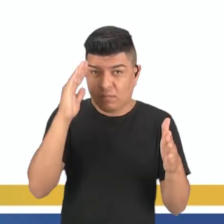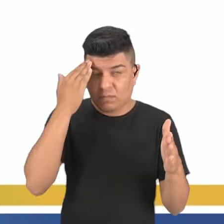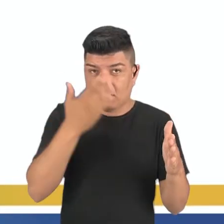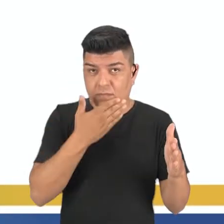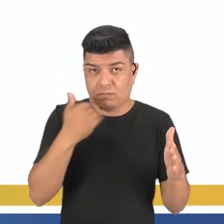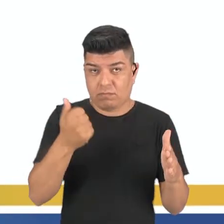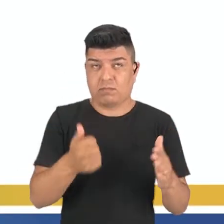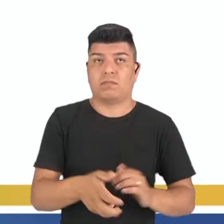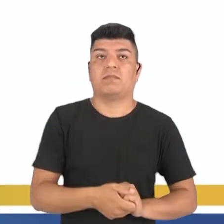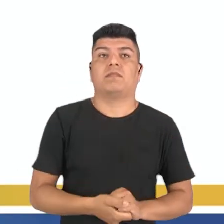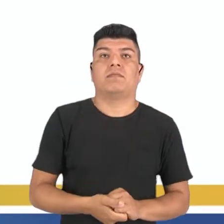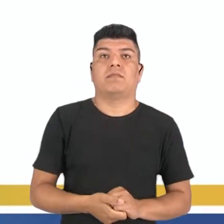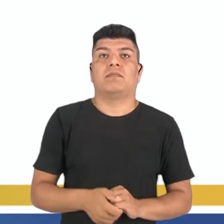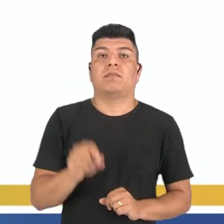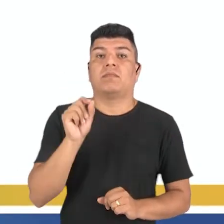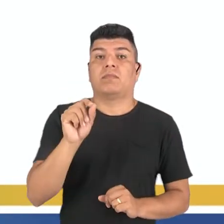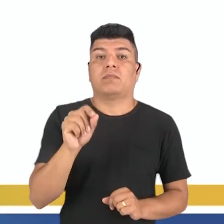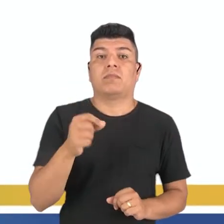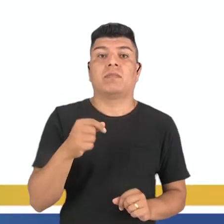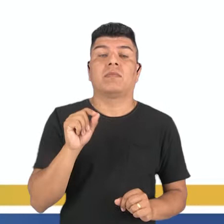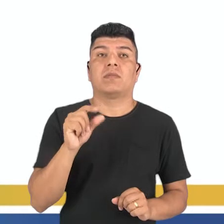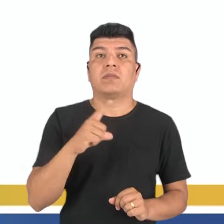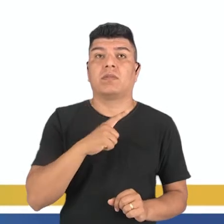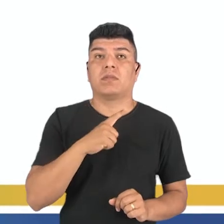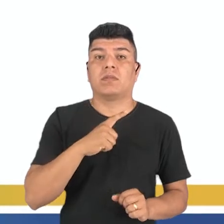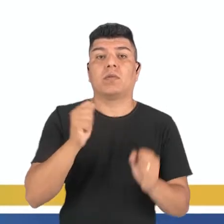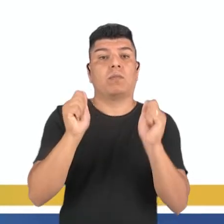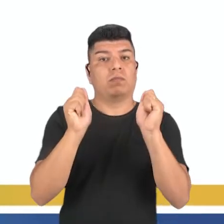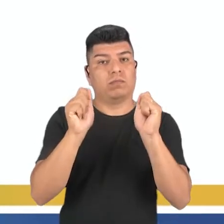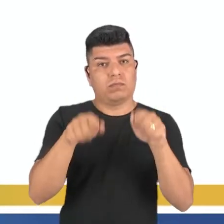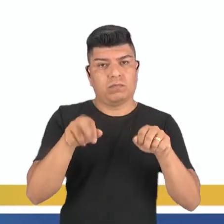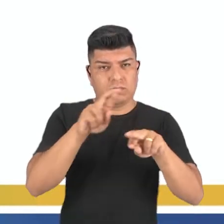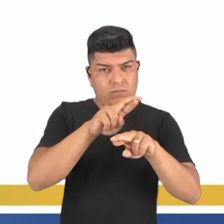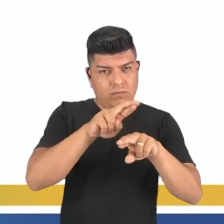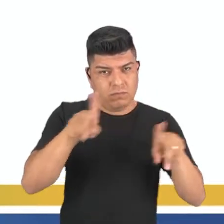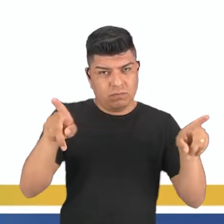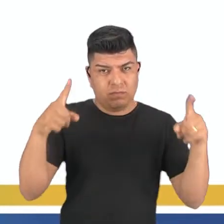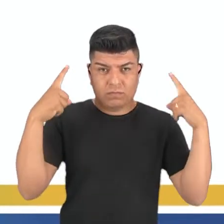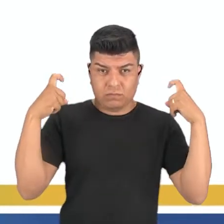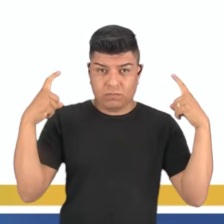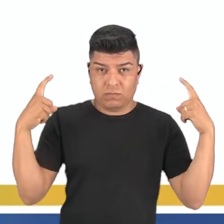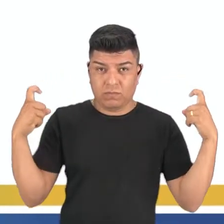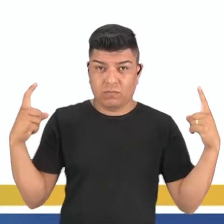A duração do som é a propriedade que nos permite distinguir sons